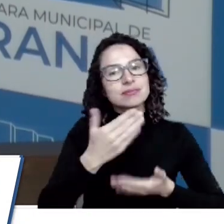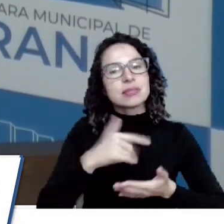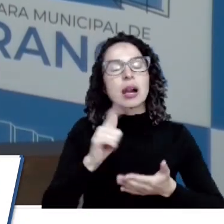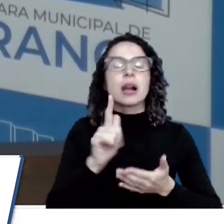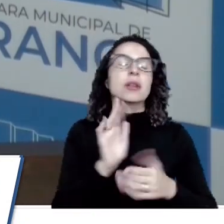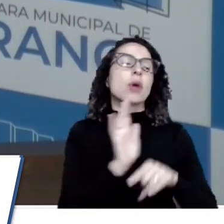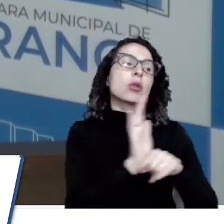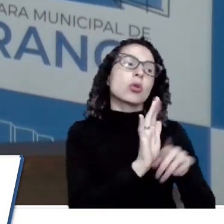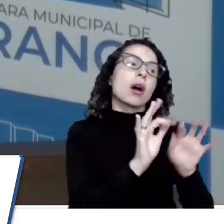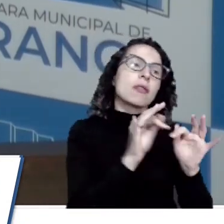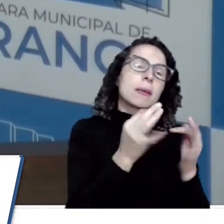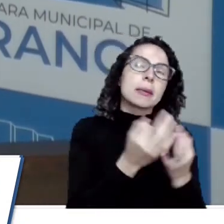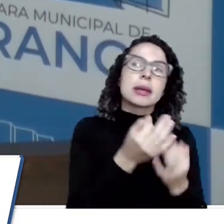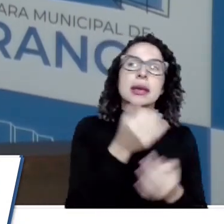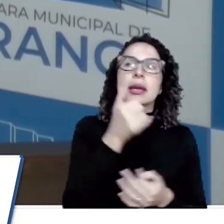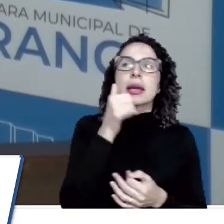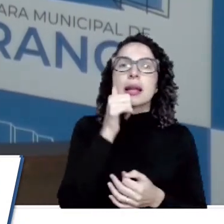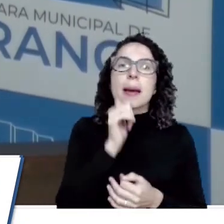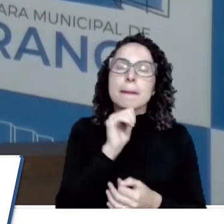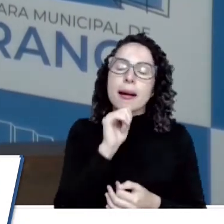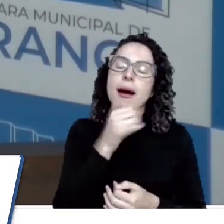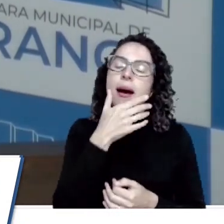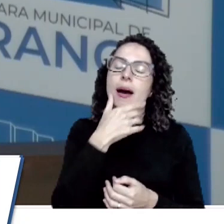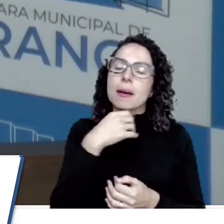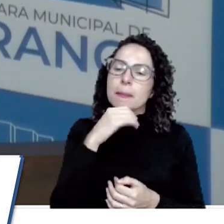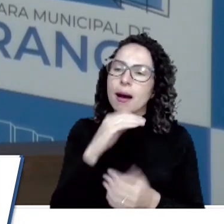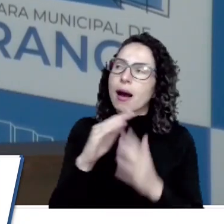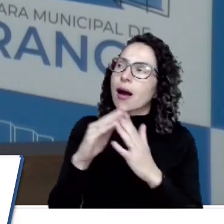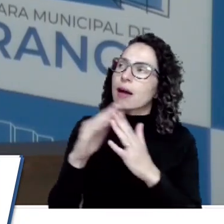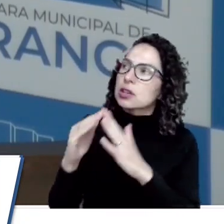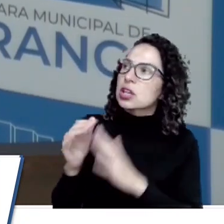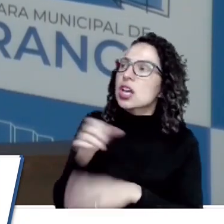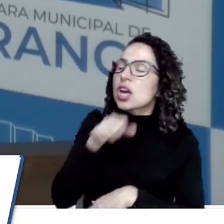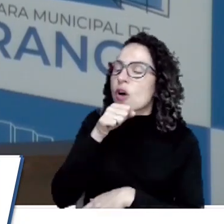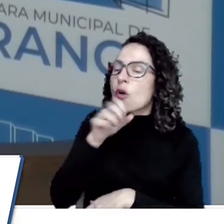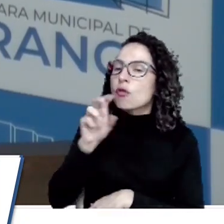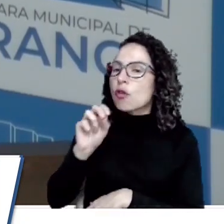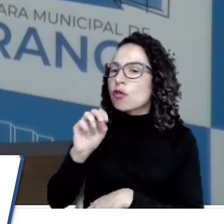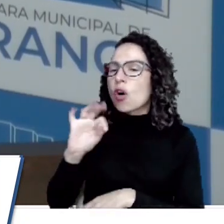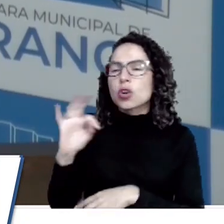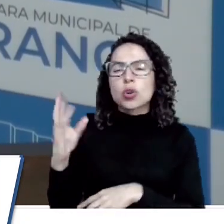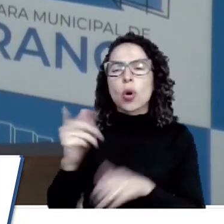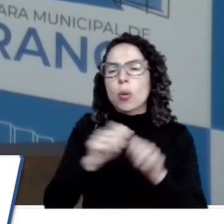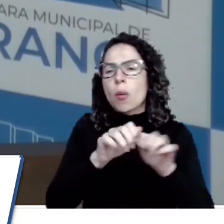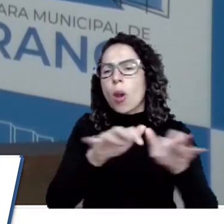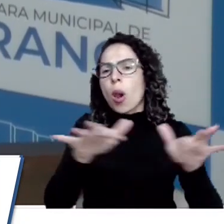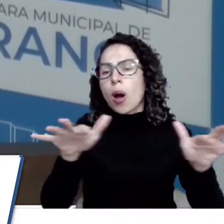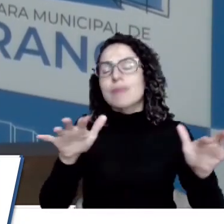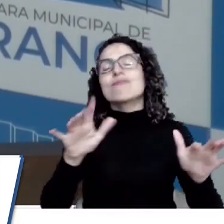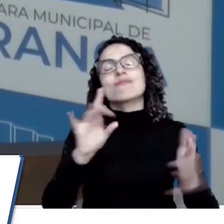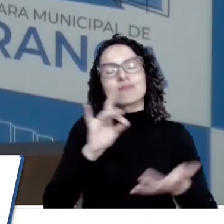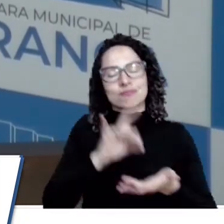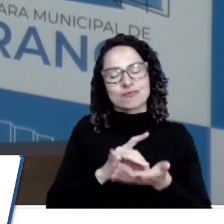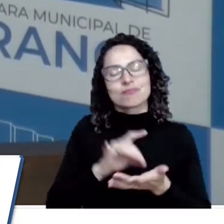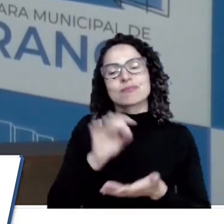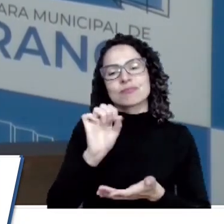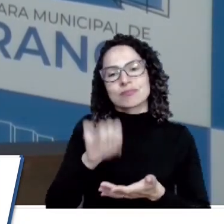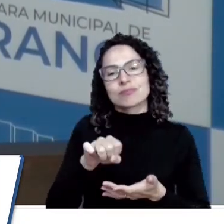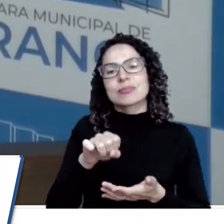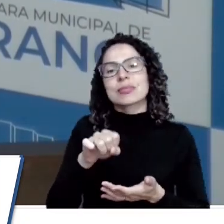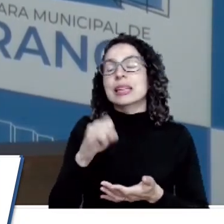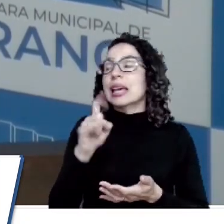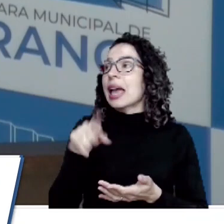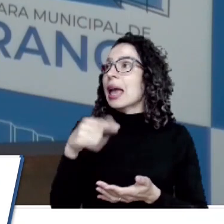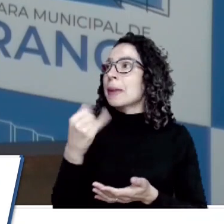nos pais, em casa, no vizinho, na avó, enfim. Então, é uma realidade, sim, excelência. E é muito importante que nós